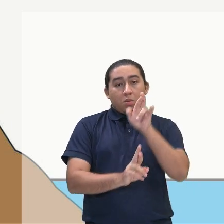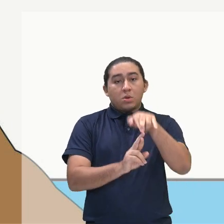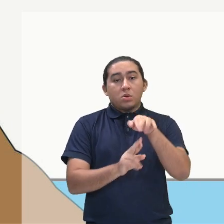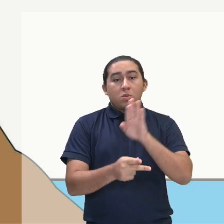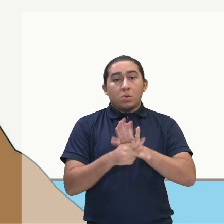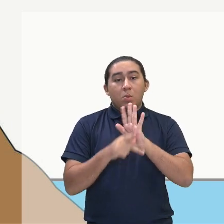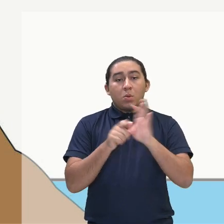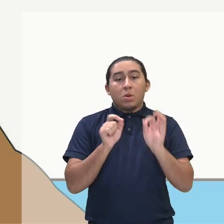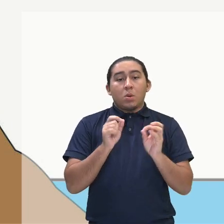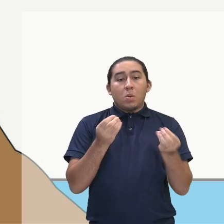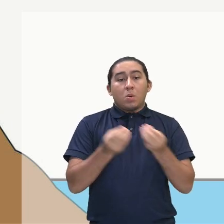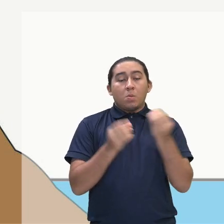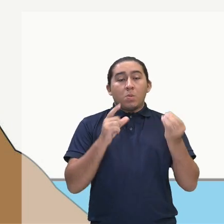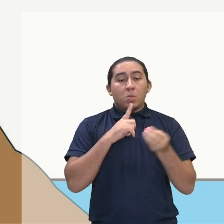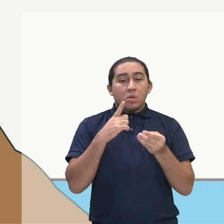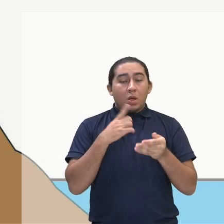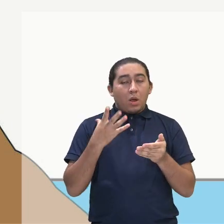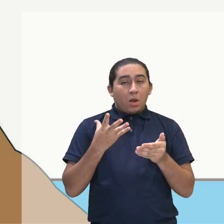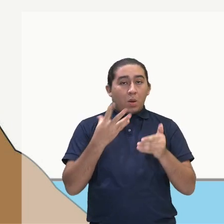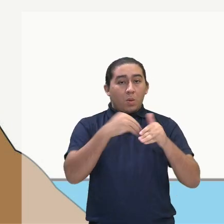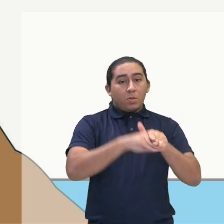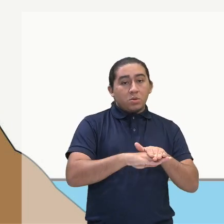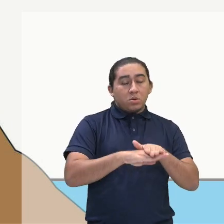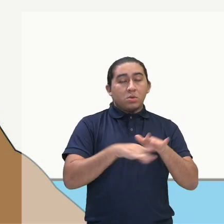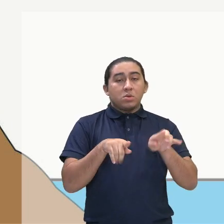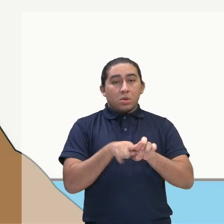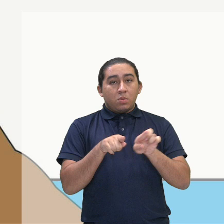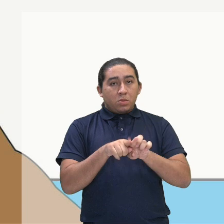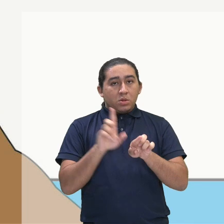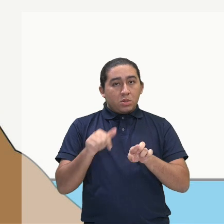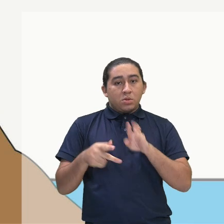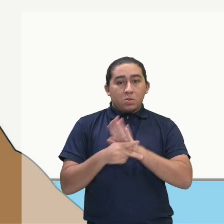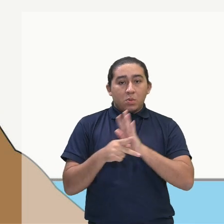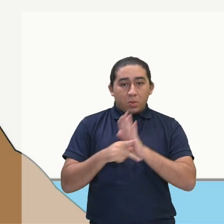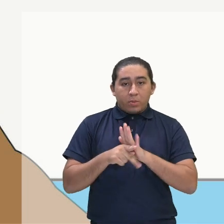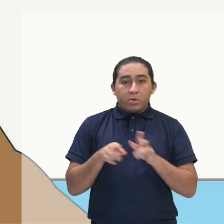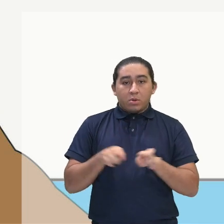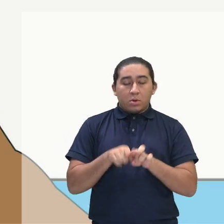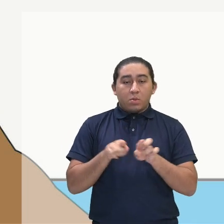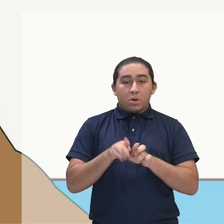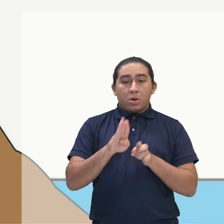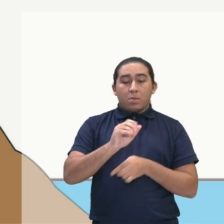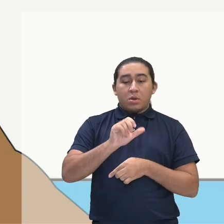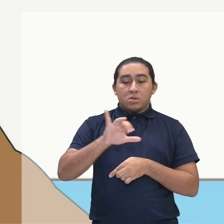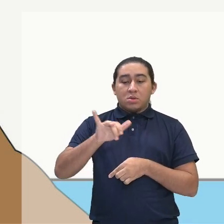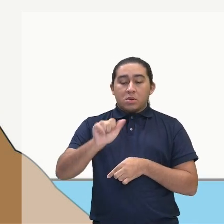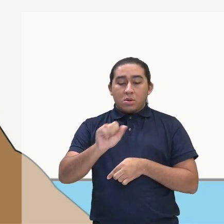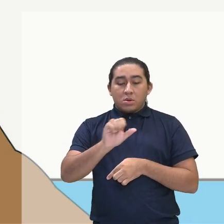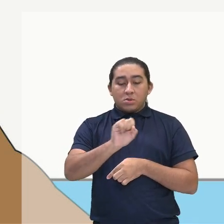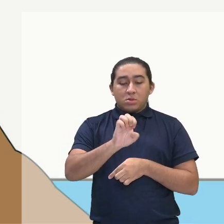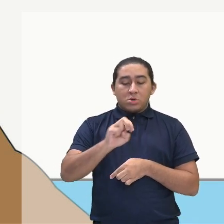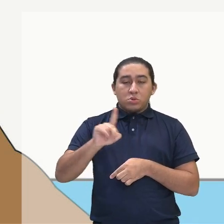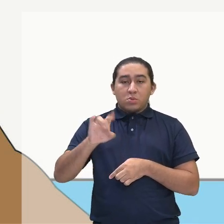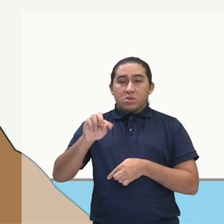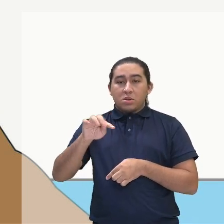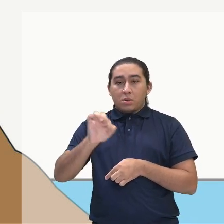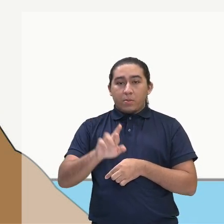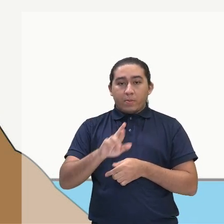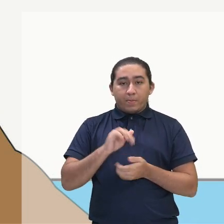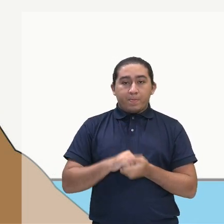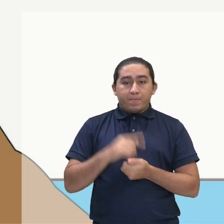de acumulação também, né? Desse escudo cristalino e da bacia sedimentar, tá? Então, a gente tem aqui, ó,